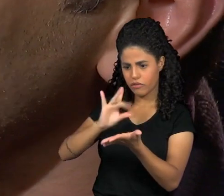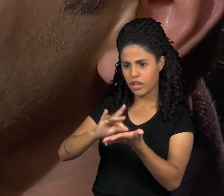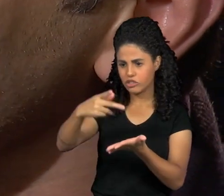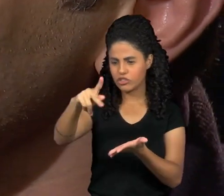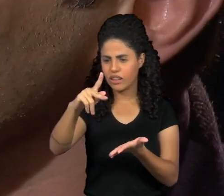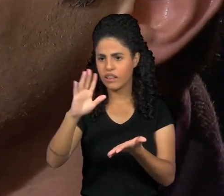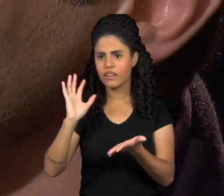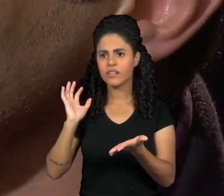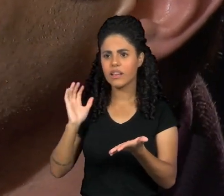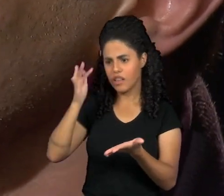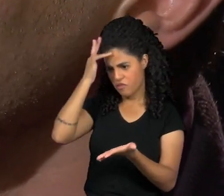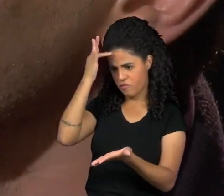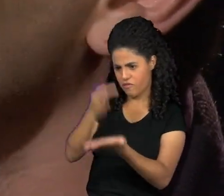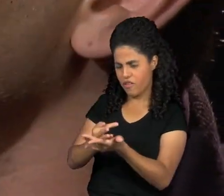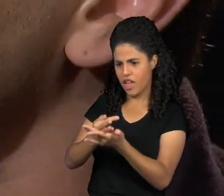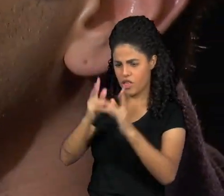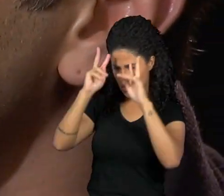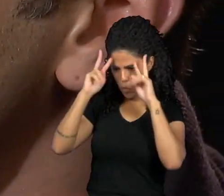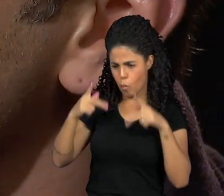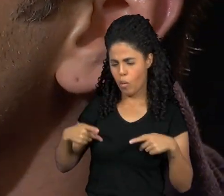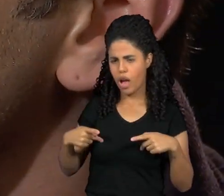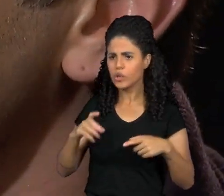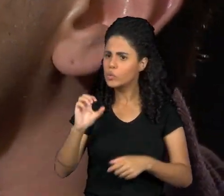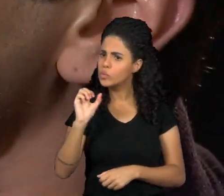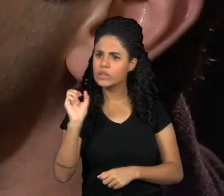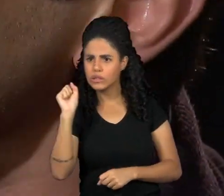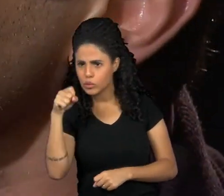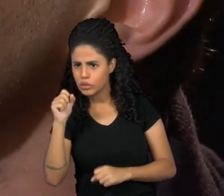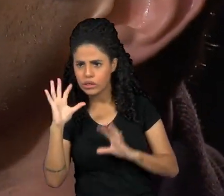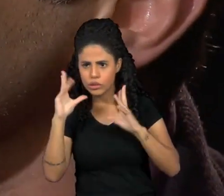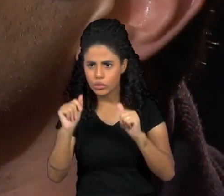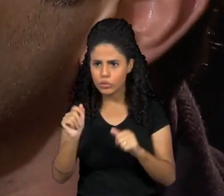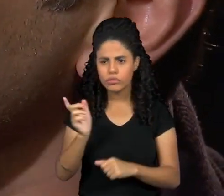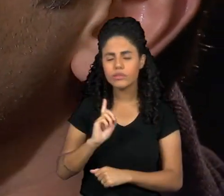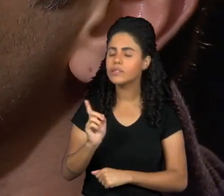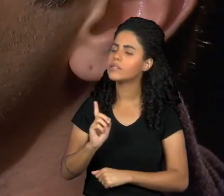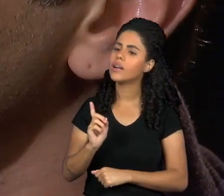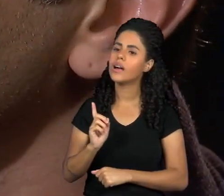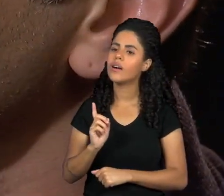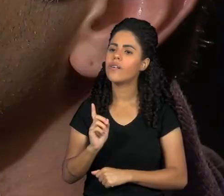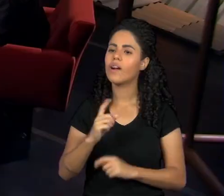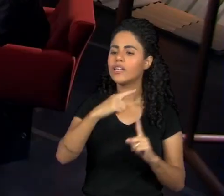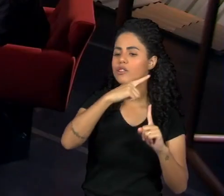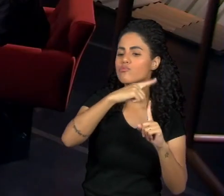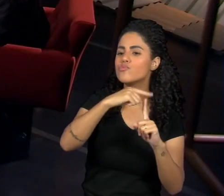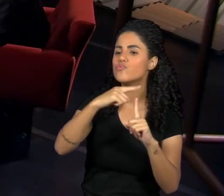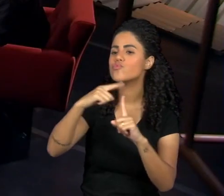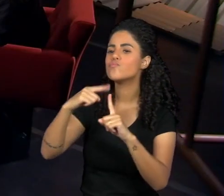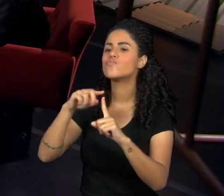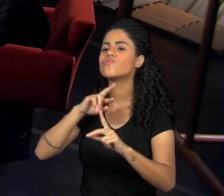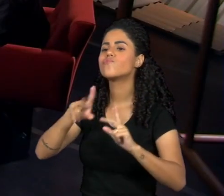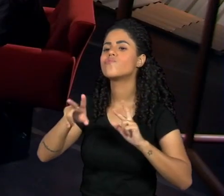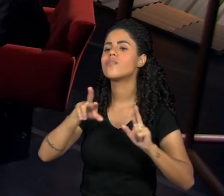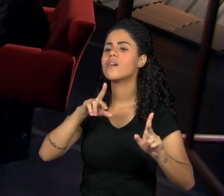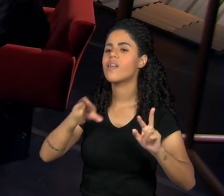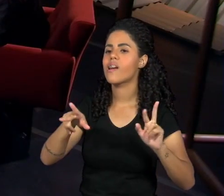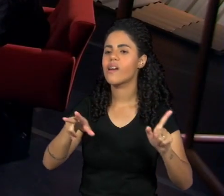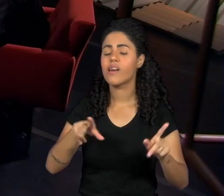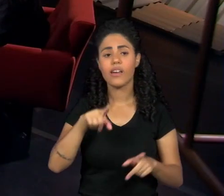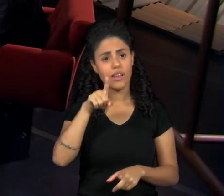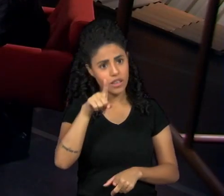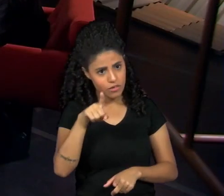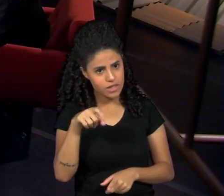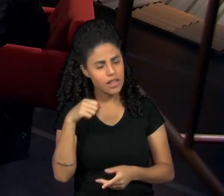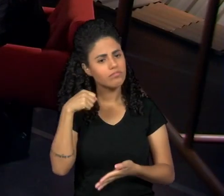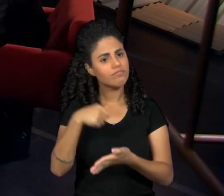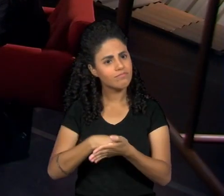deposita toda a fé no humano, nem a daquelas pessoas. É apenas mais uma maneira de ver o mundo. E aí, mesmo assim, você